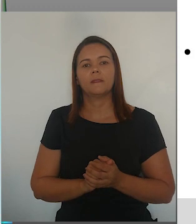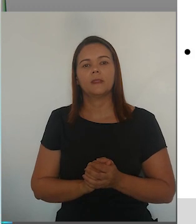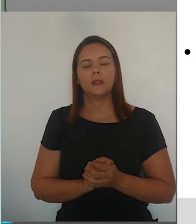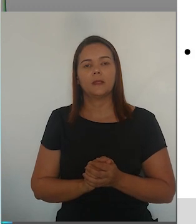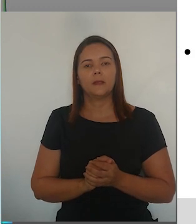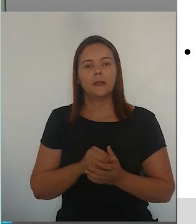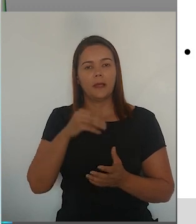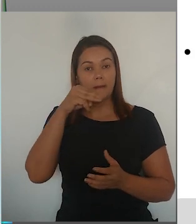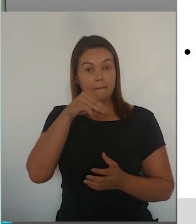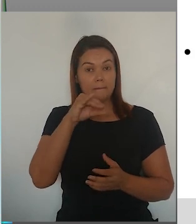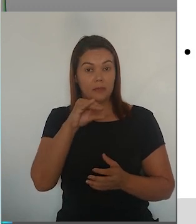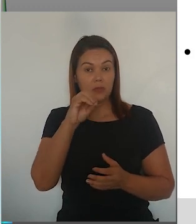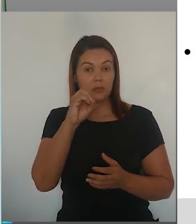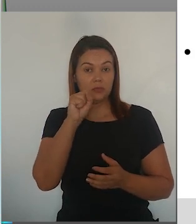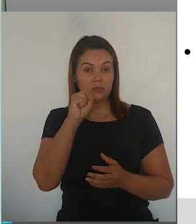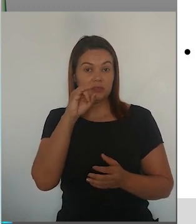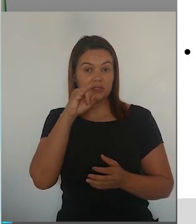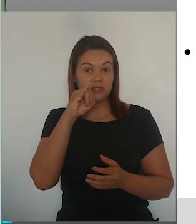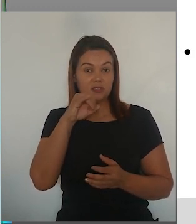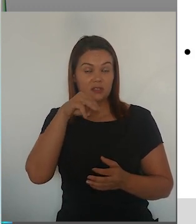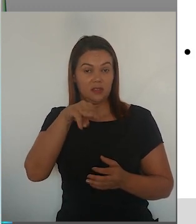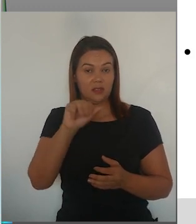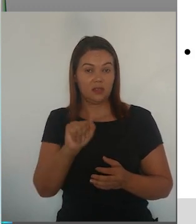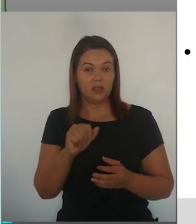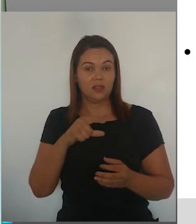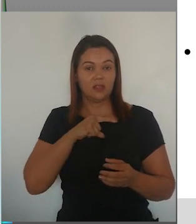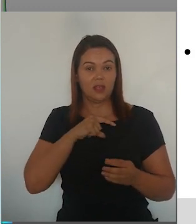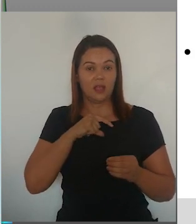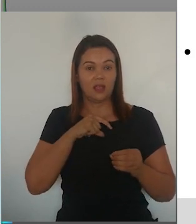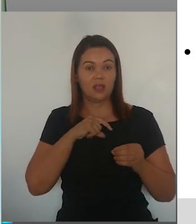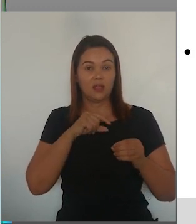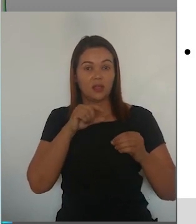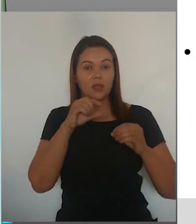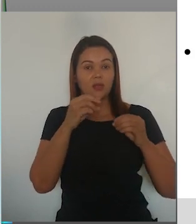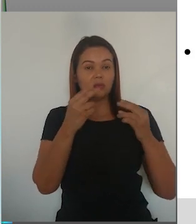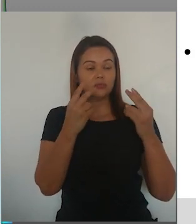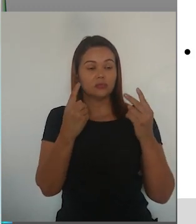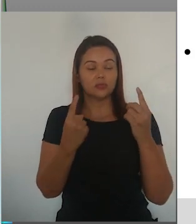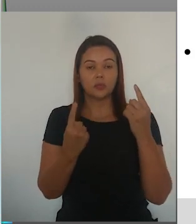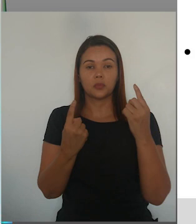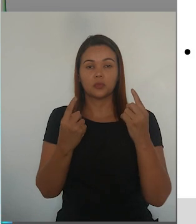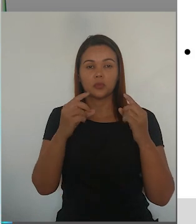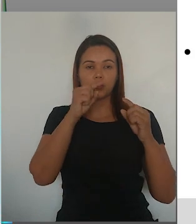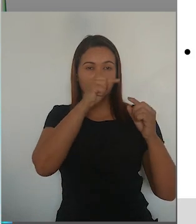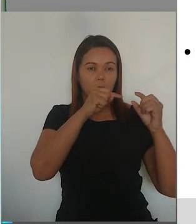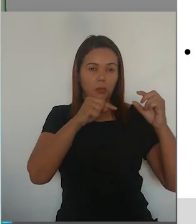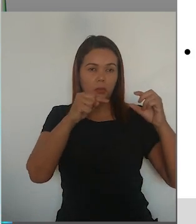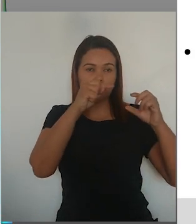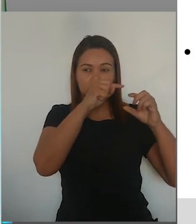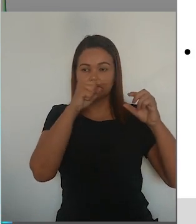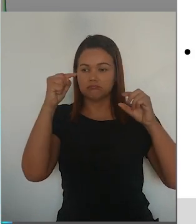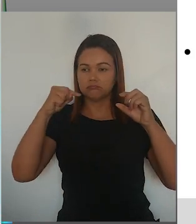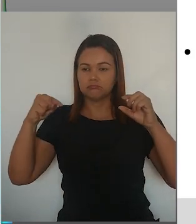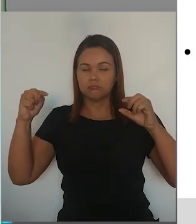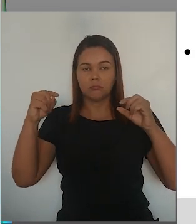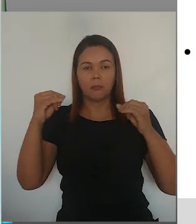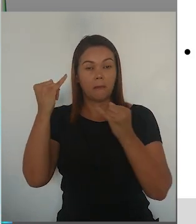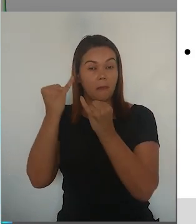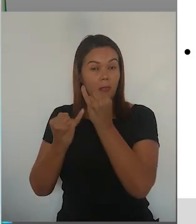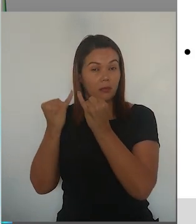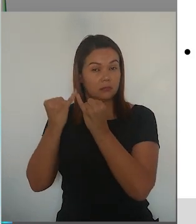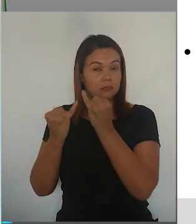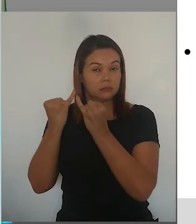O miofilamento espesso, ou seja, a miosina, consiste em duas cadeias